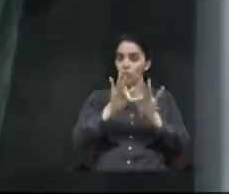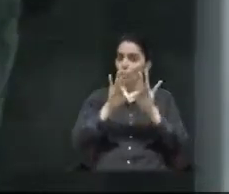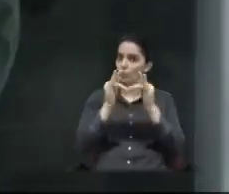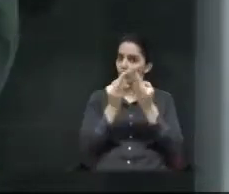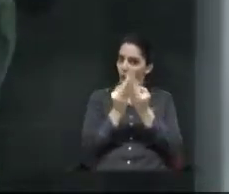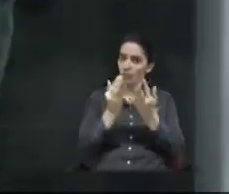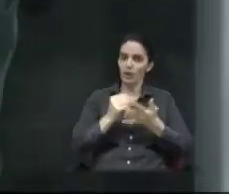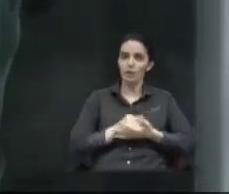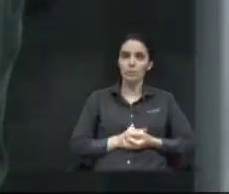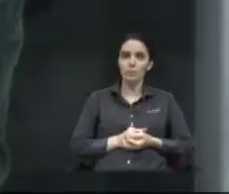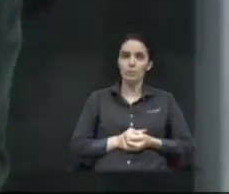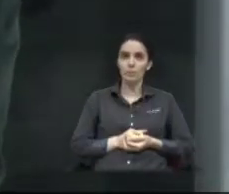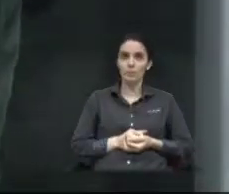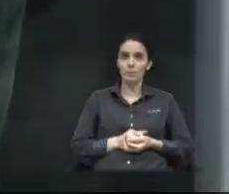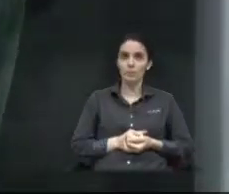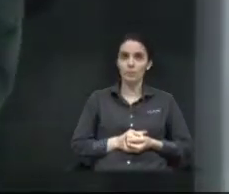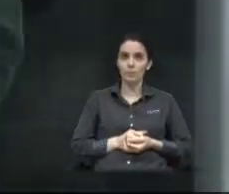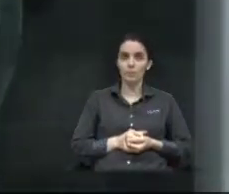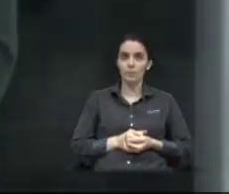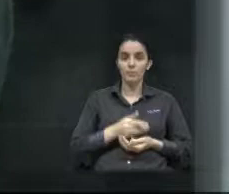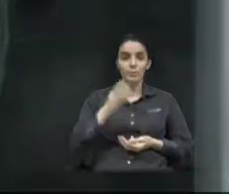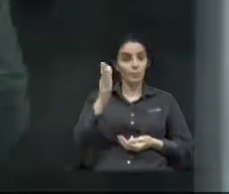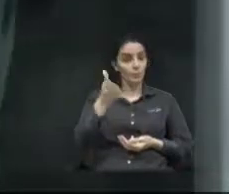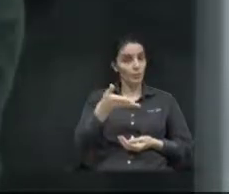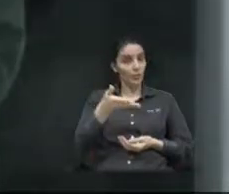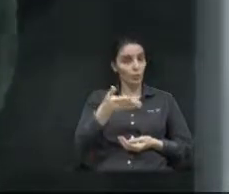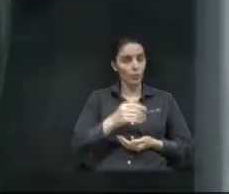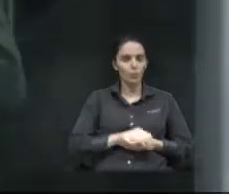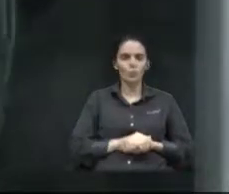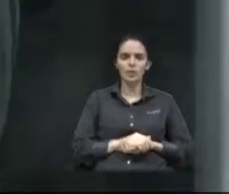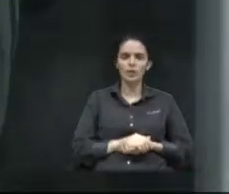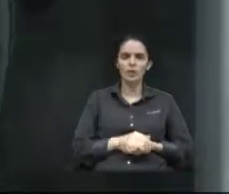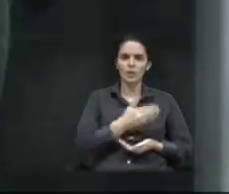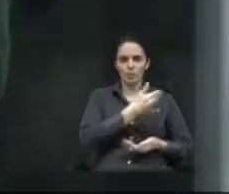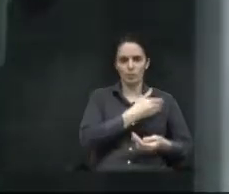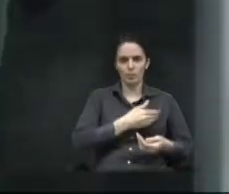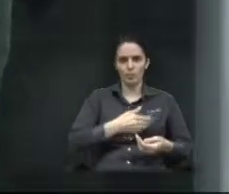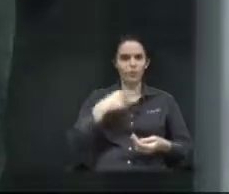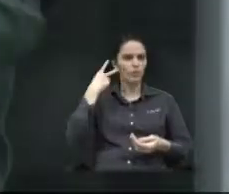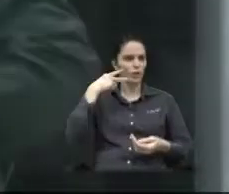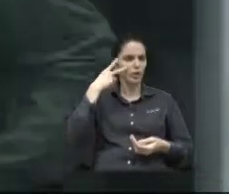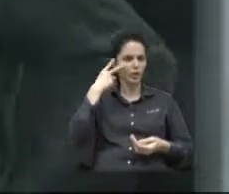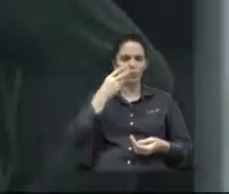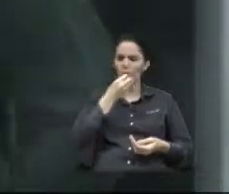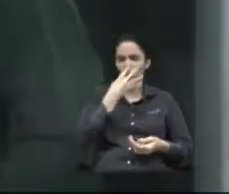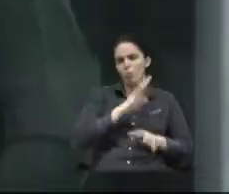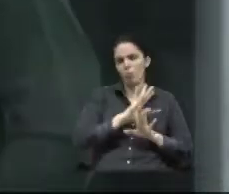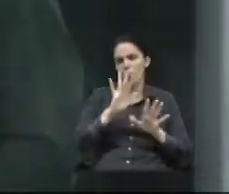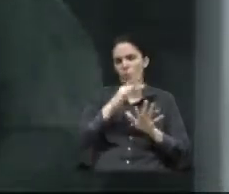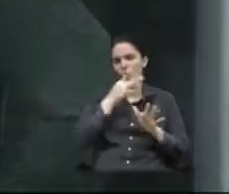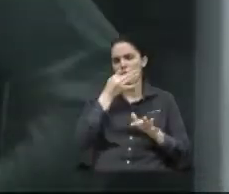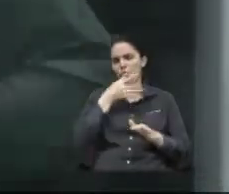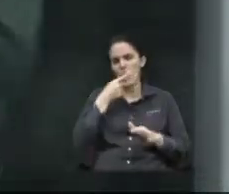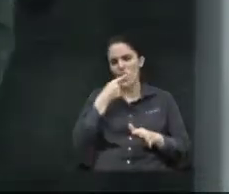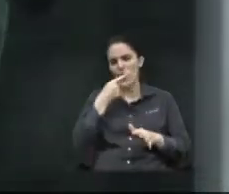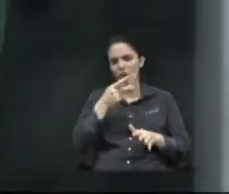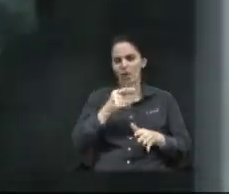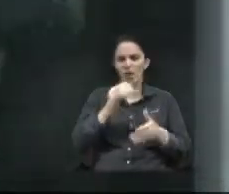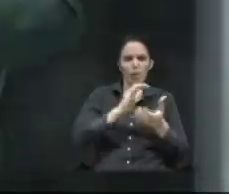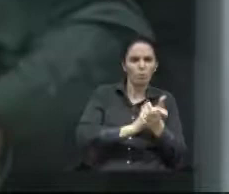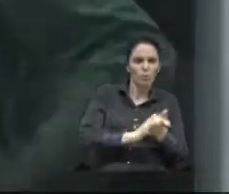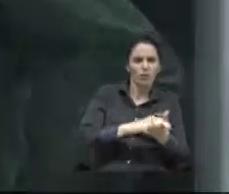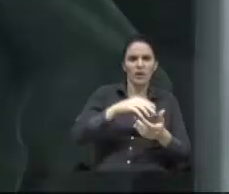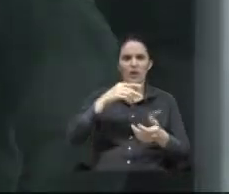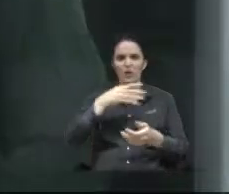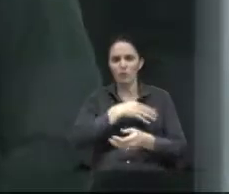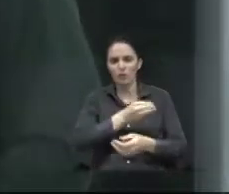permissão, até porque na atividade pública eu acho que não é bom ficar falando dos benefícios, das coisas de família, mas hoje eu quero pedir permissão a essa casa,